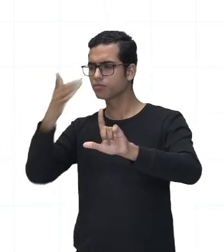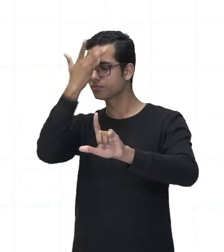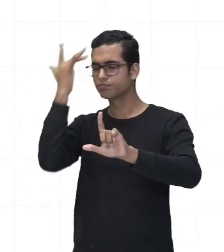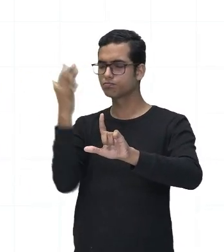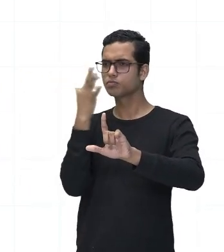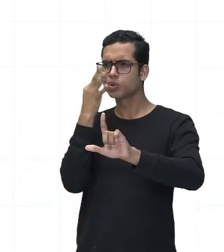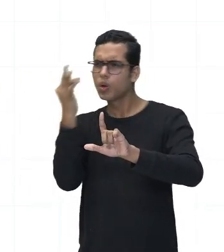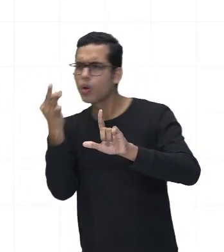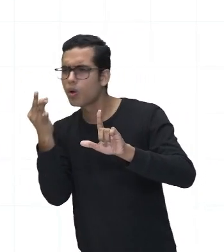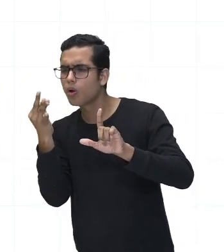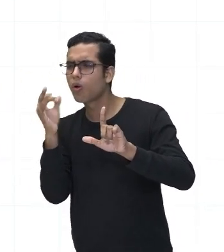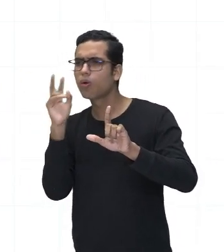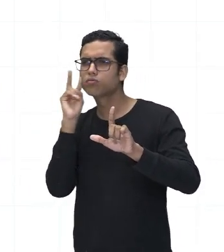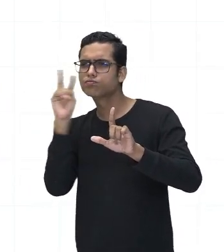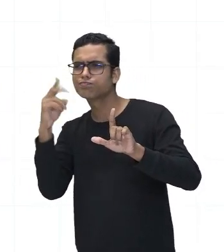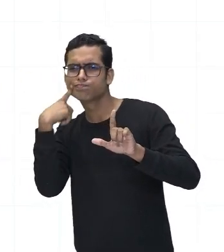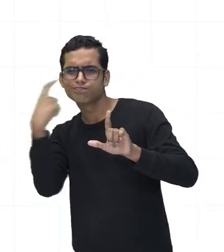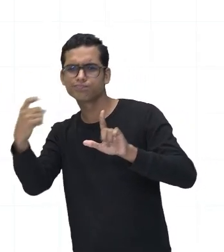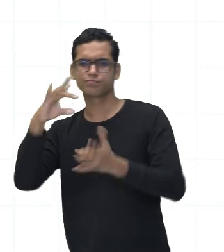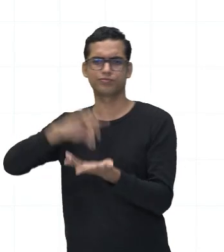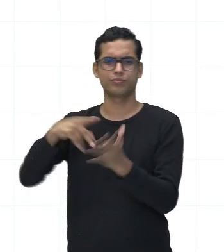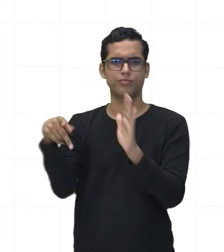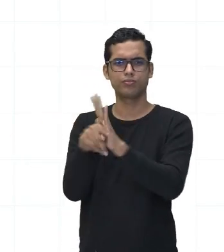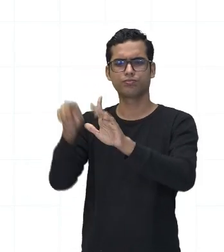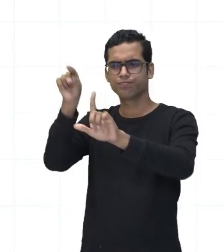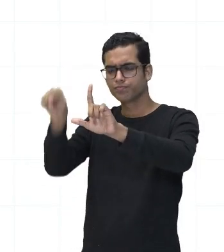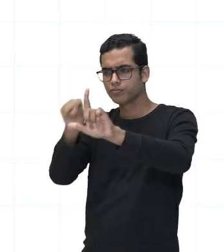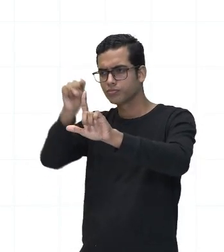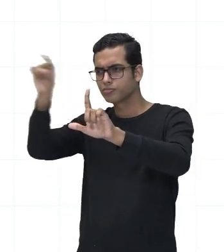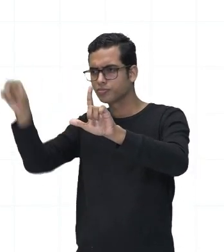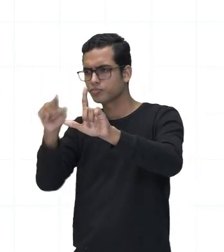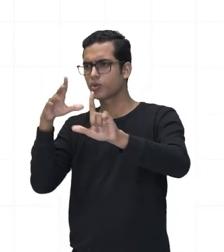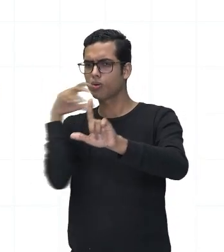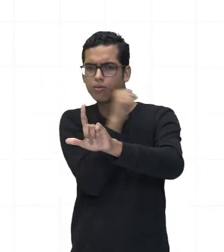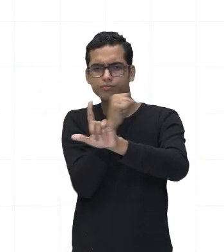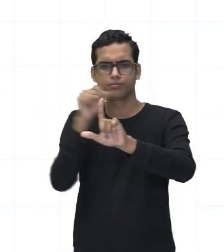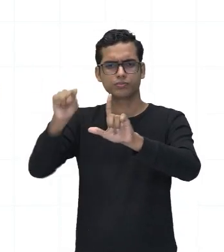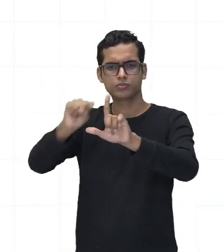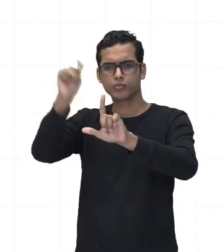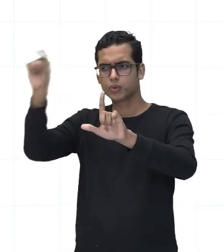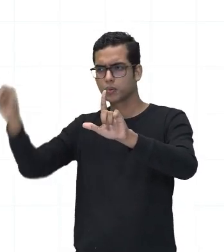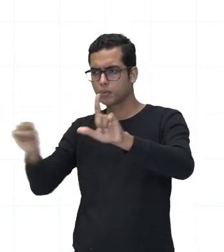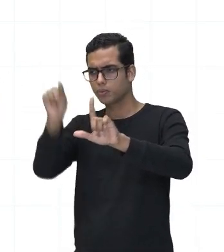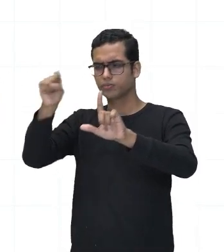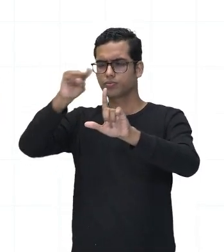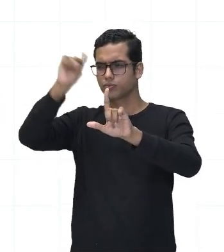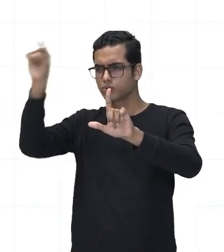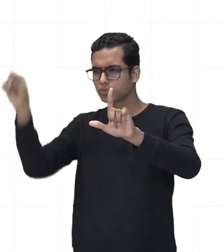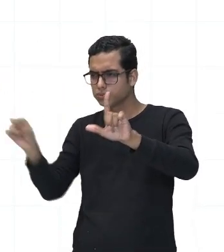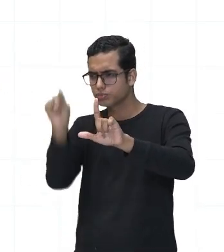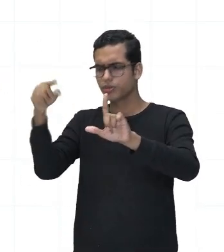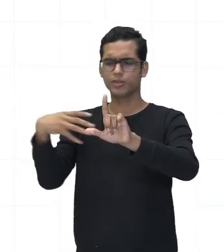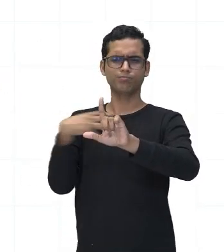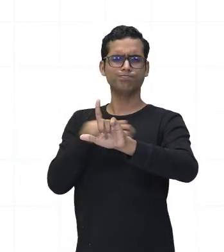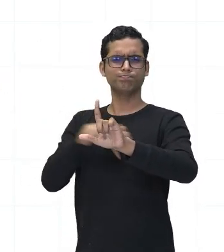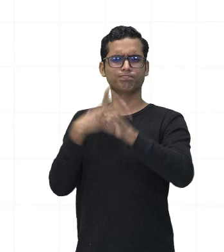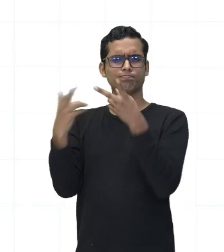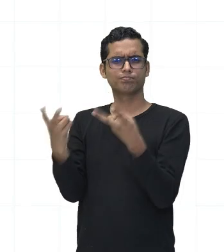atenção neste quadro. As pinceladas rápidas em sentido horário dão uma sensação